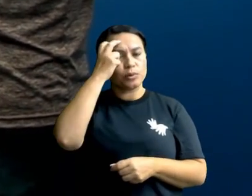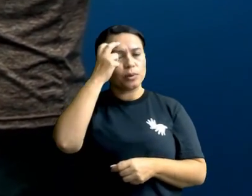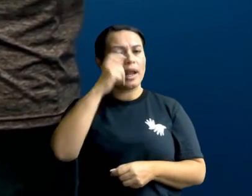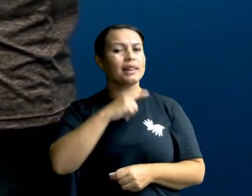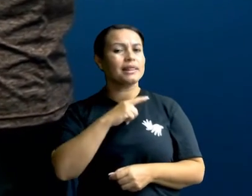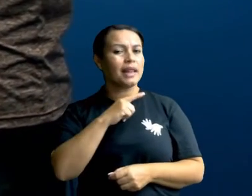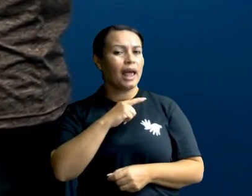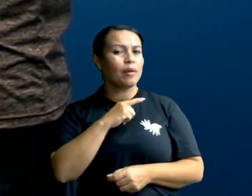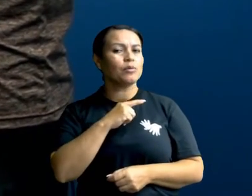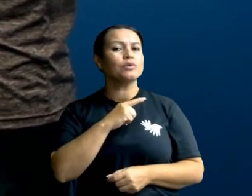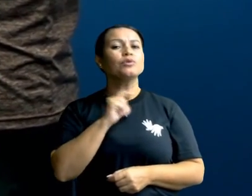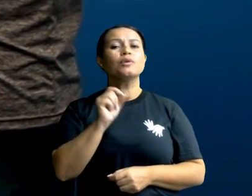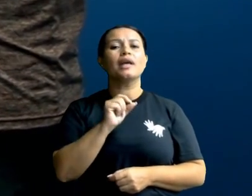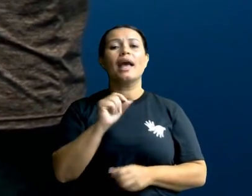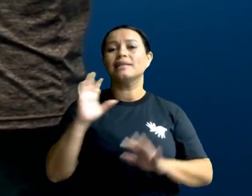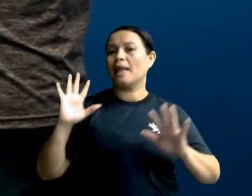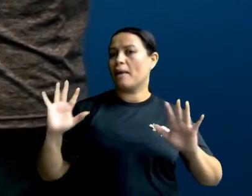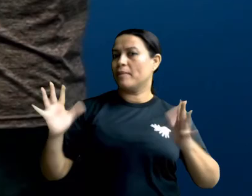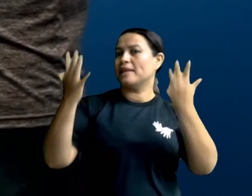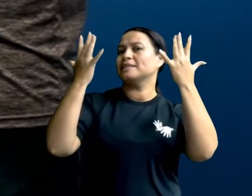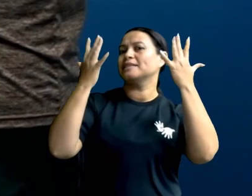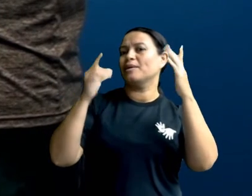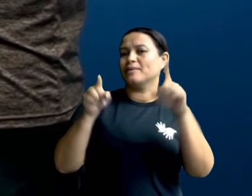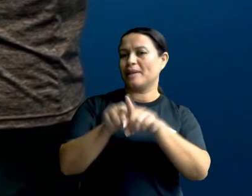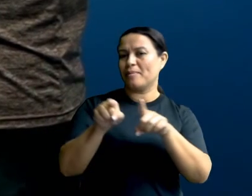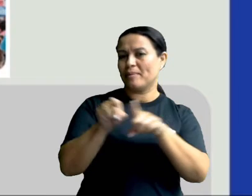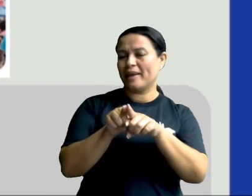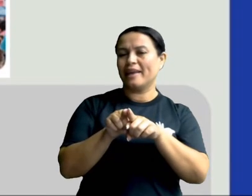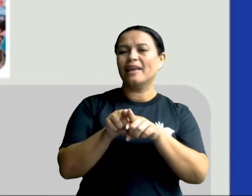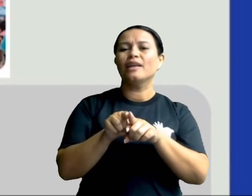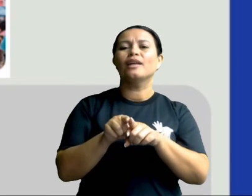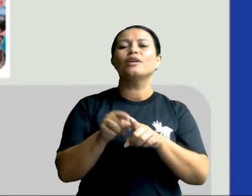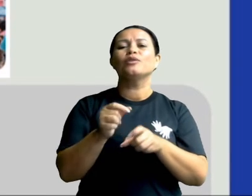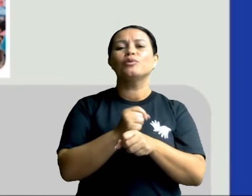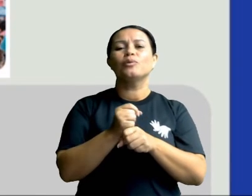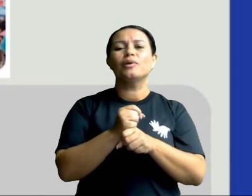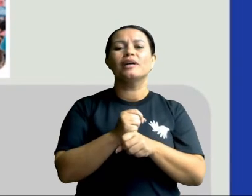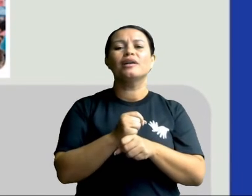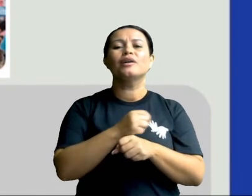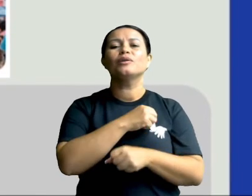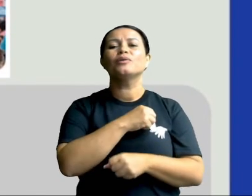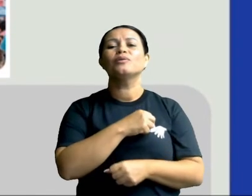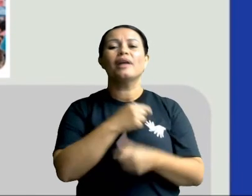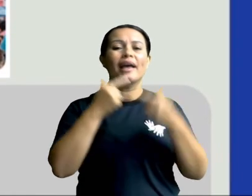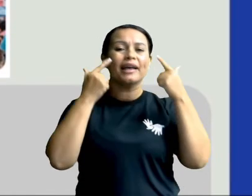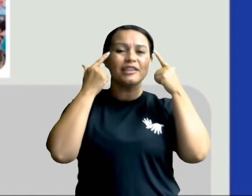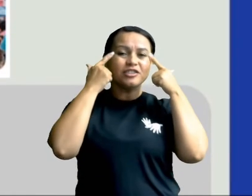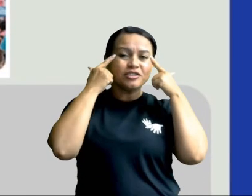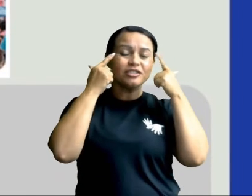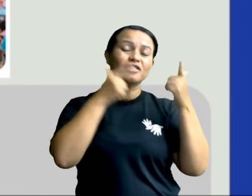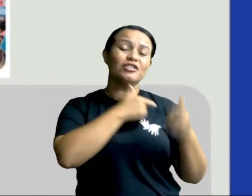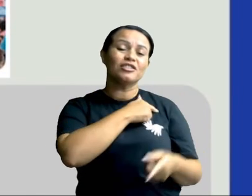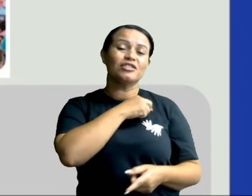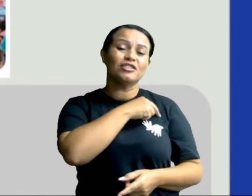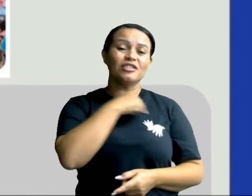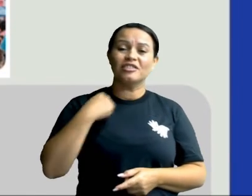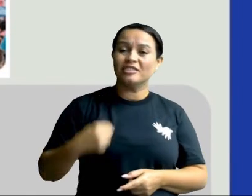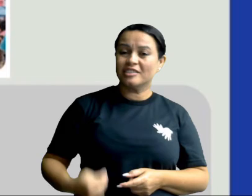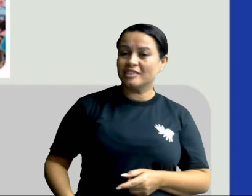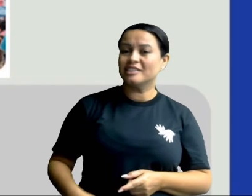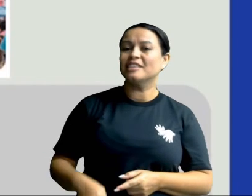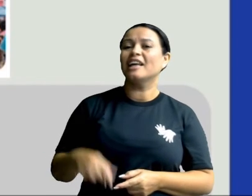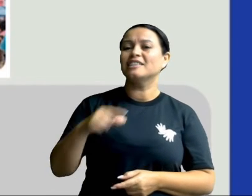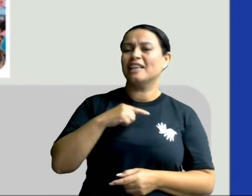a celebração do Ano Novo Chinês no bairro da Liberdade, em São Paulo, né? Em 2017. E